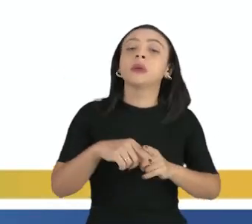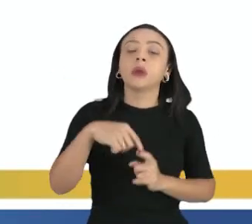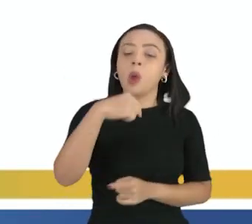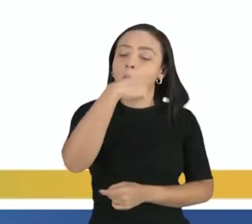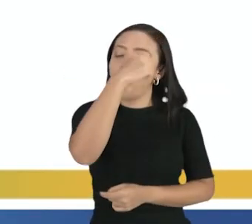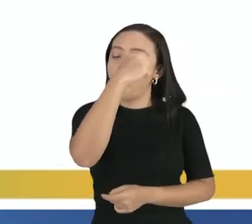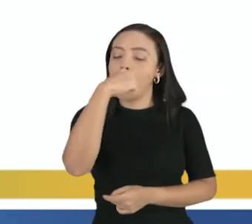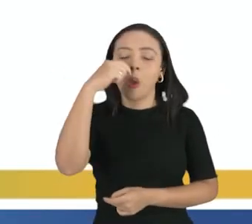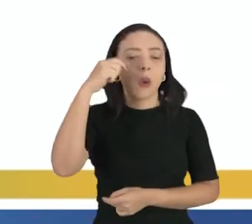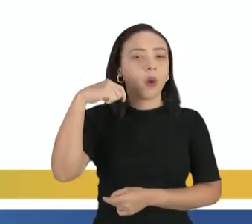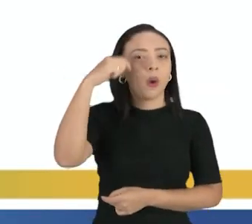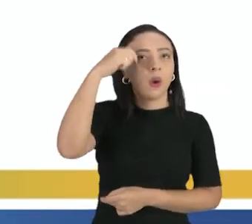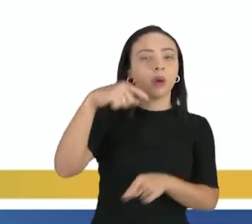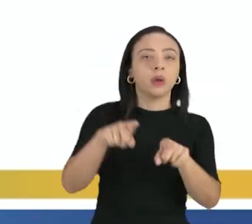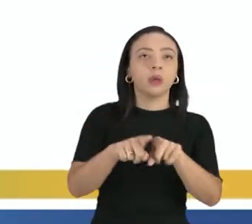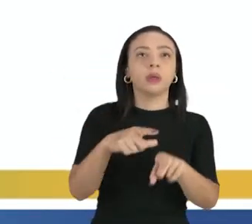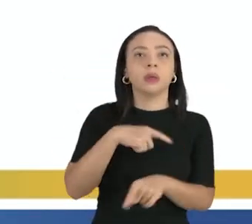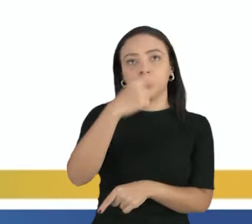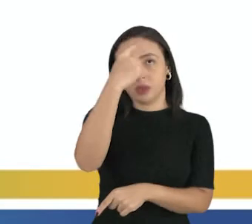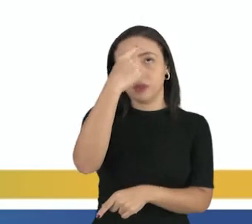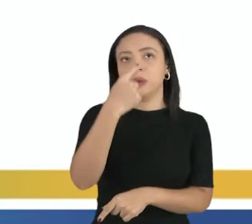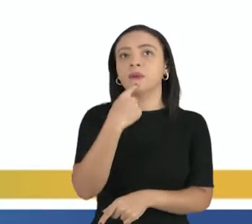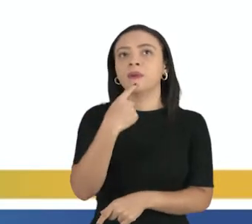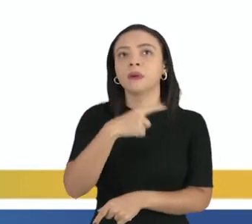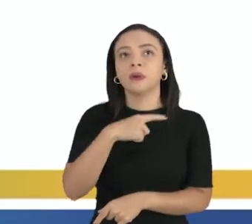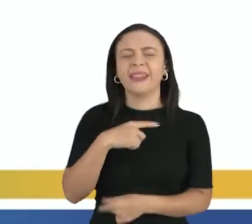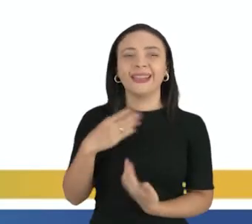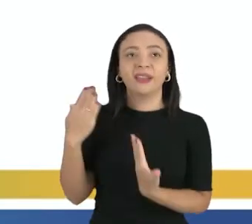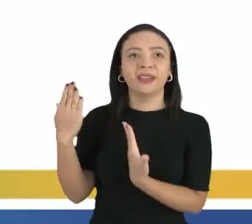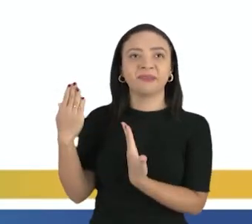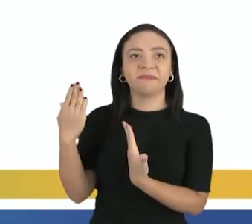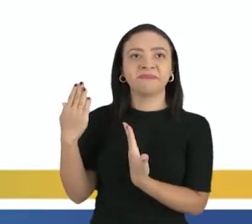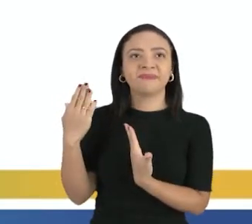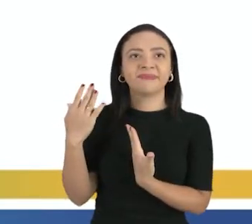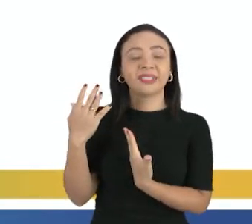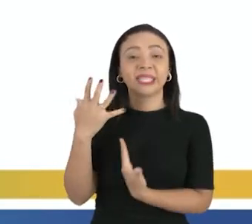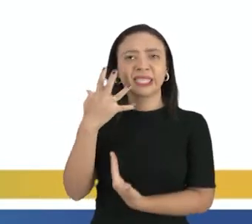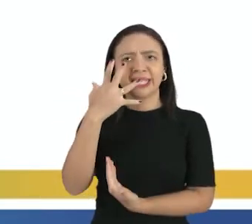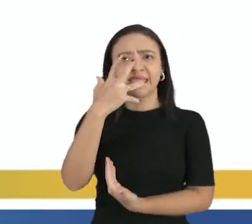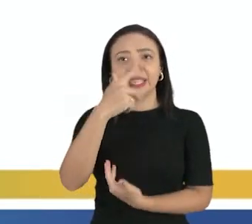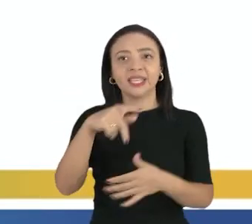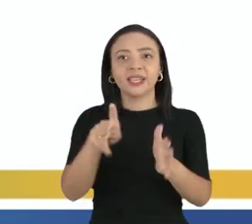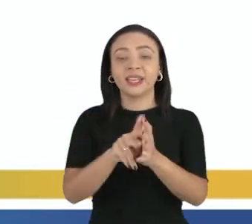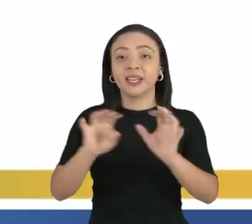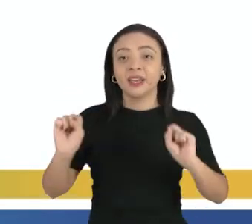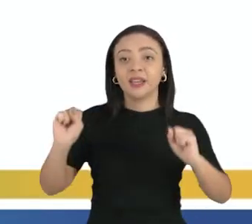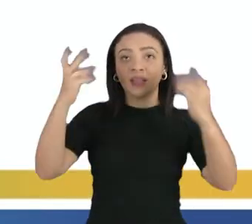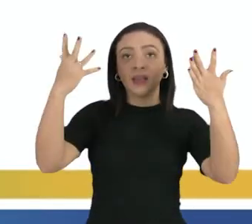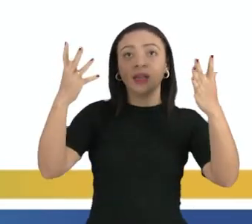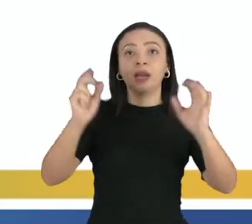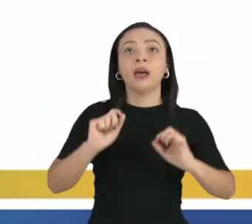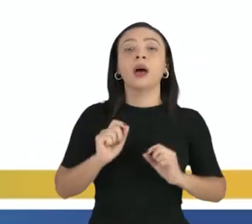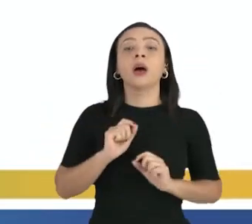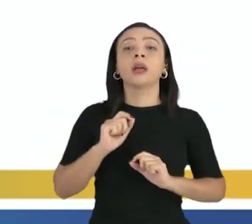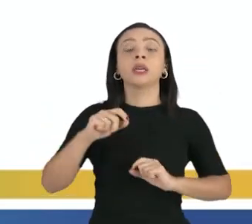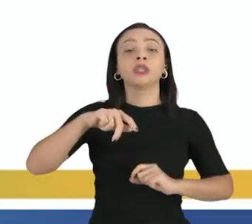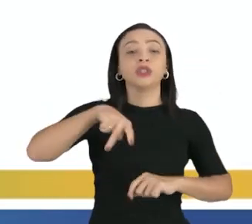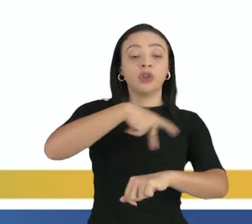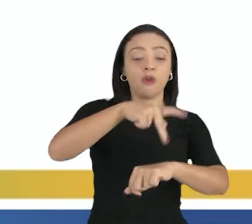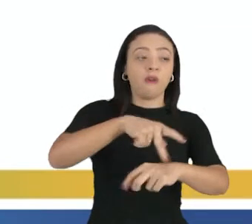também. Na próxima imagem, nós temos uma lindíssima imagem do Festival Internacional dos Povos Runicuim